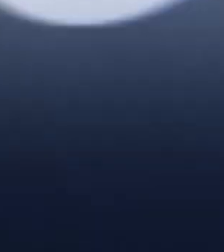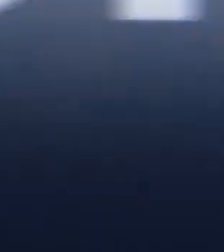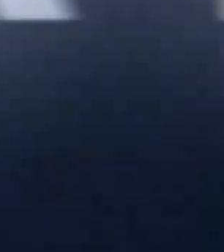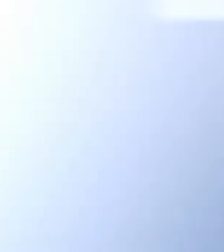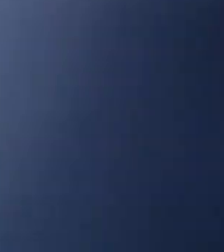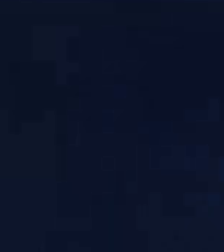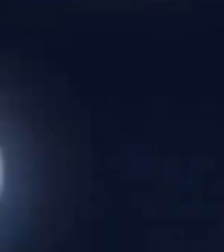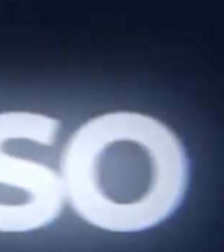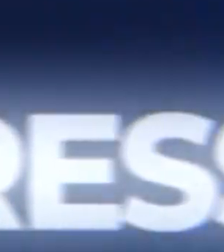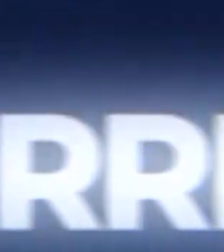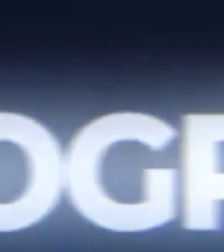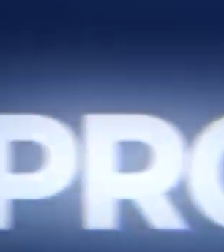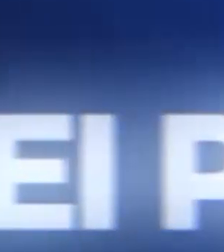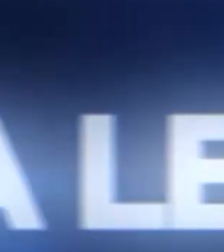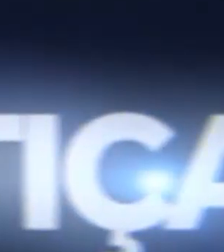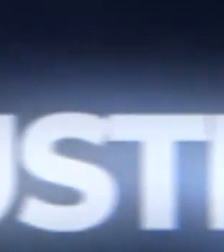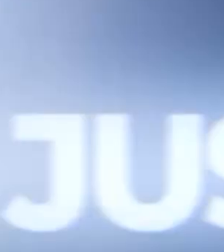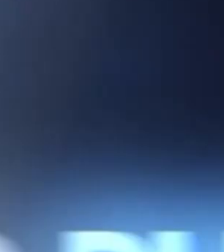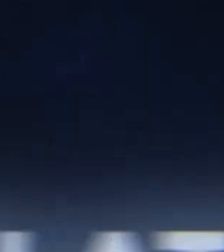Música